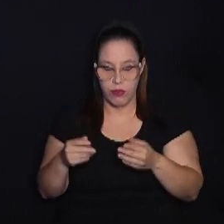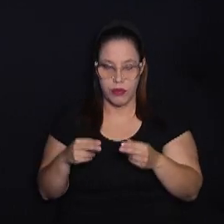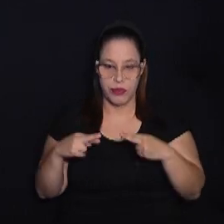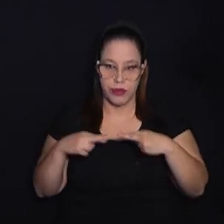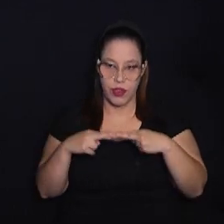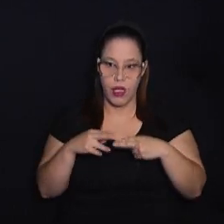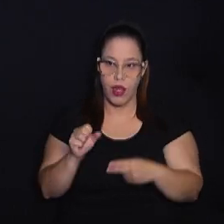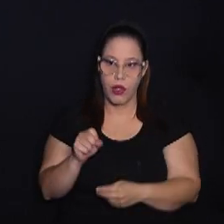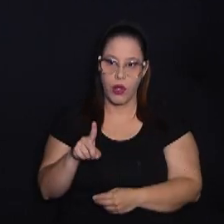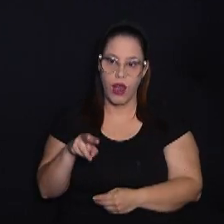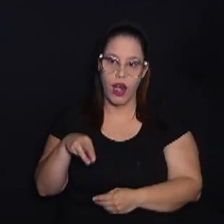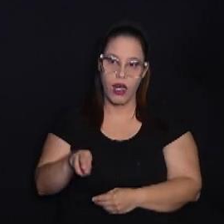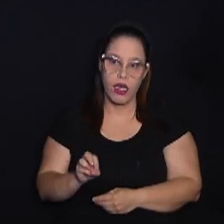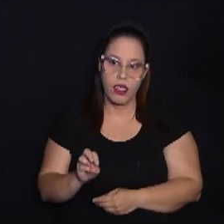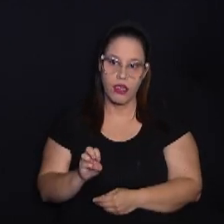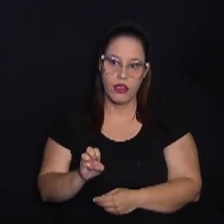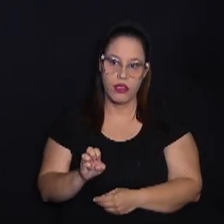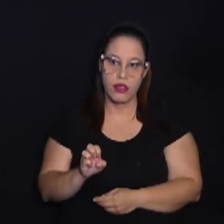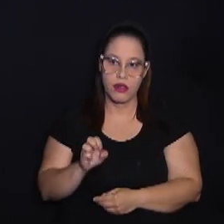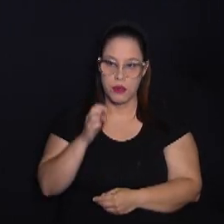solene.